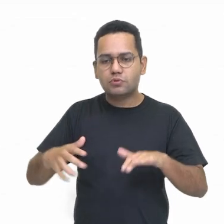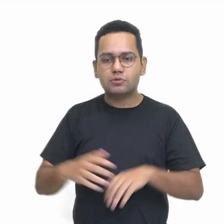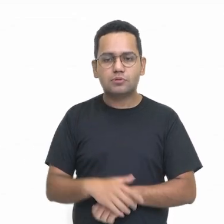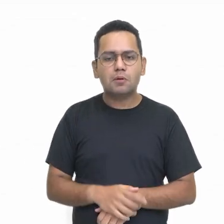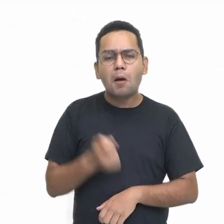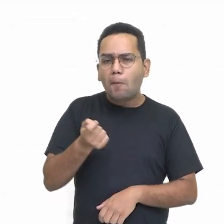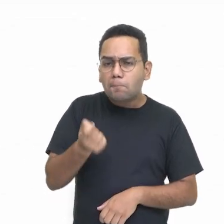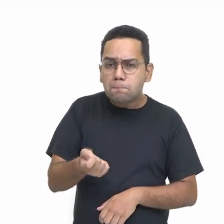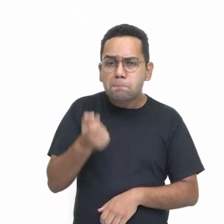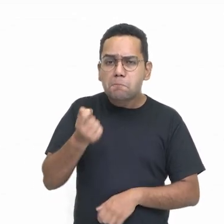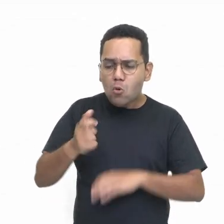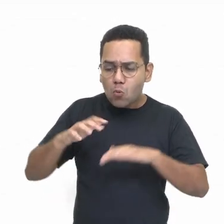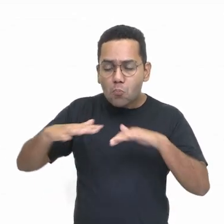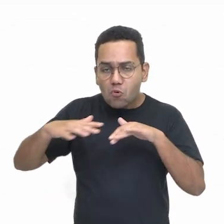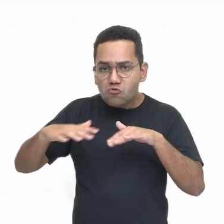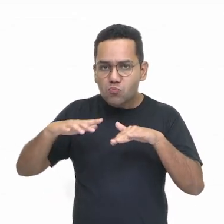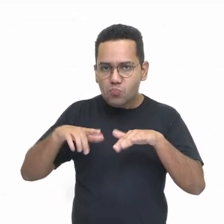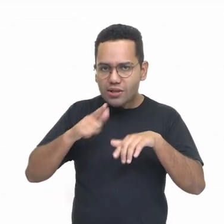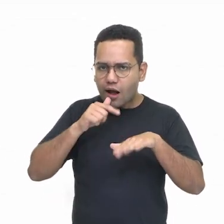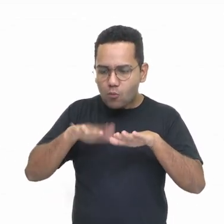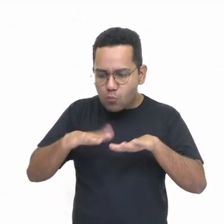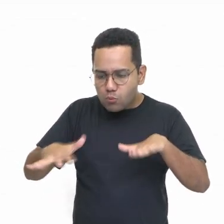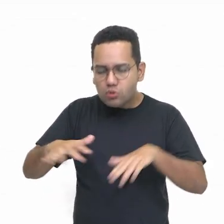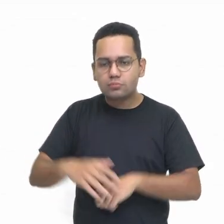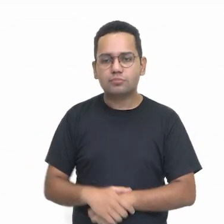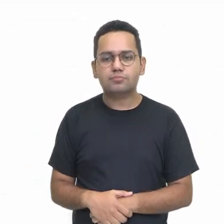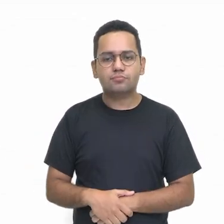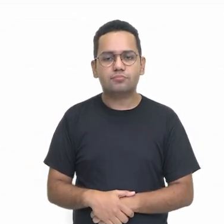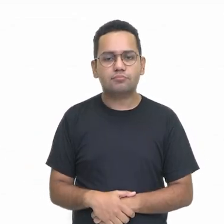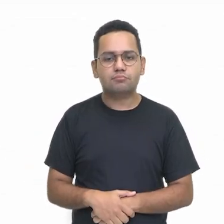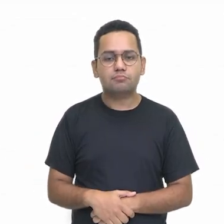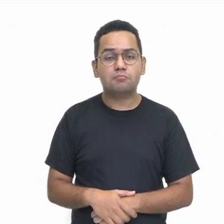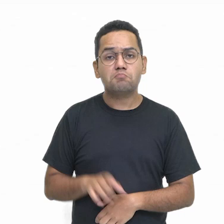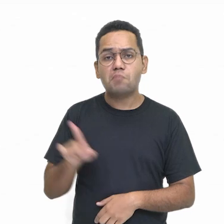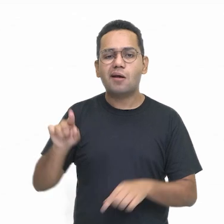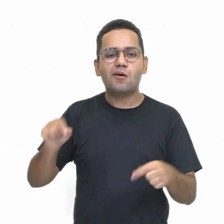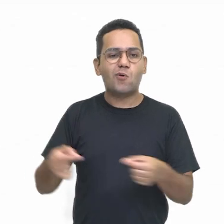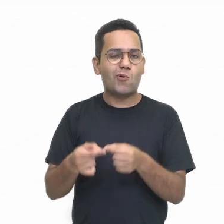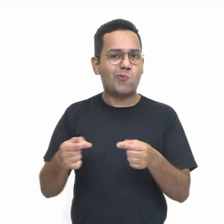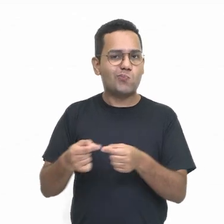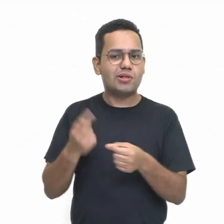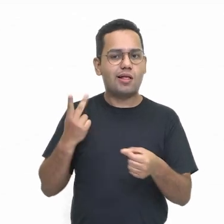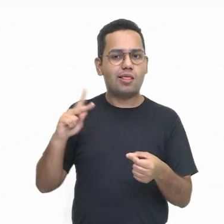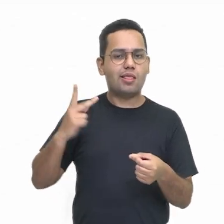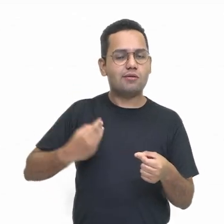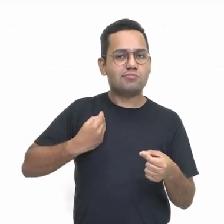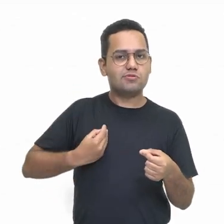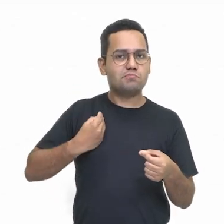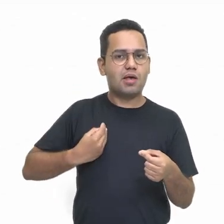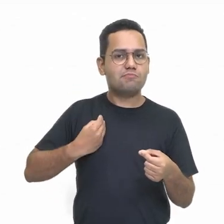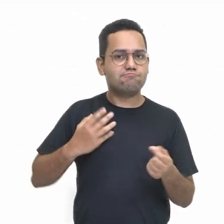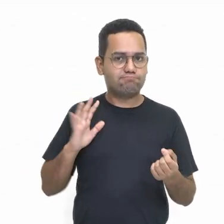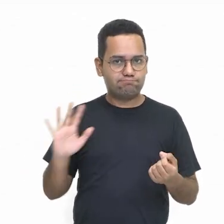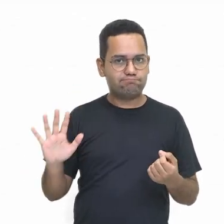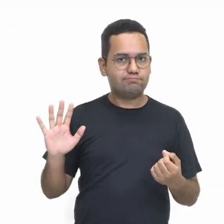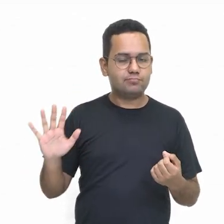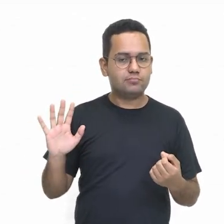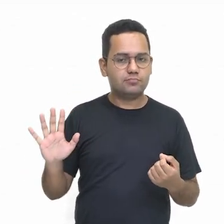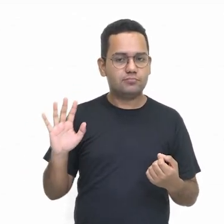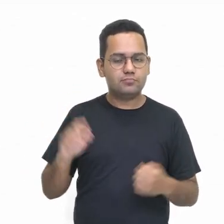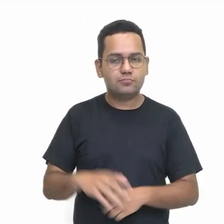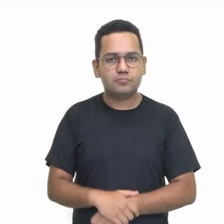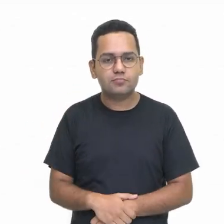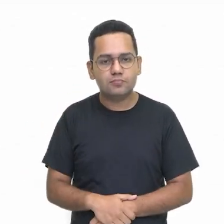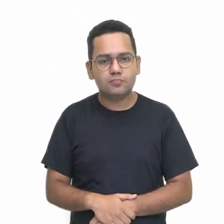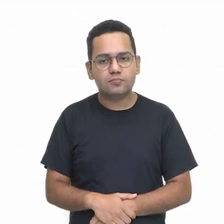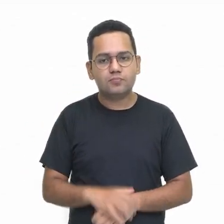correnteza Então essa característica é onde o piracu é encontrado Esse é o habitate